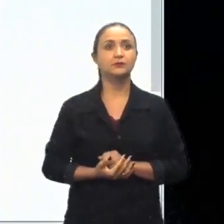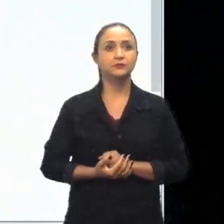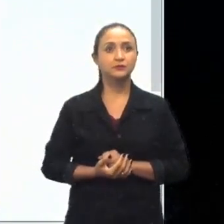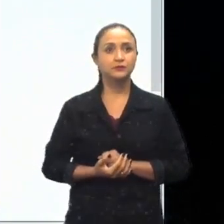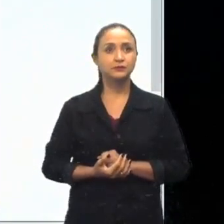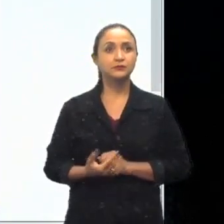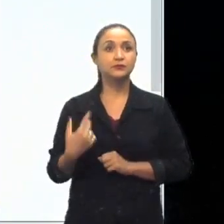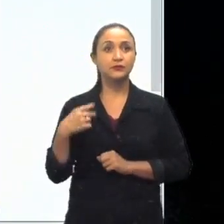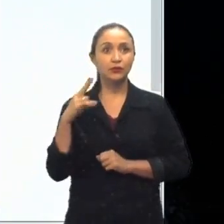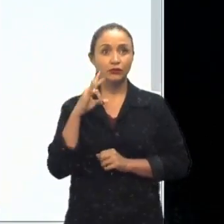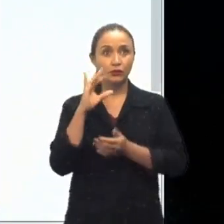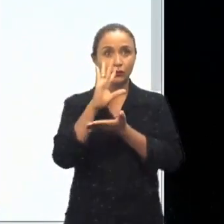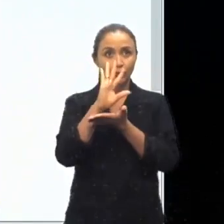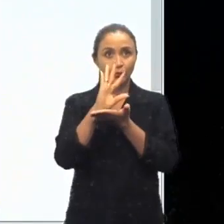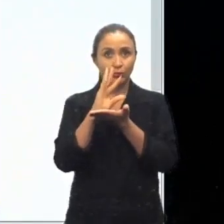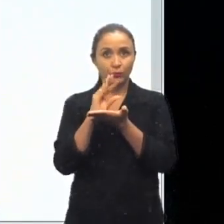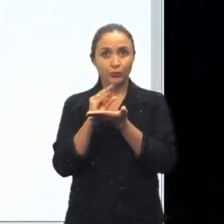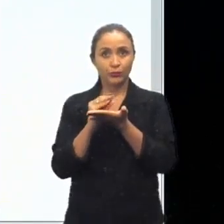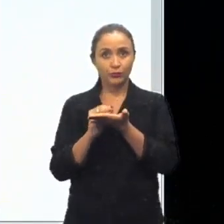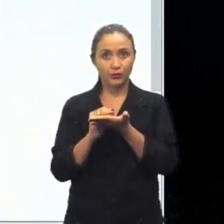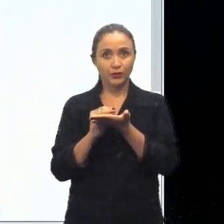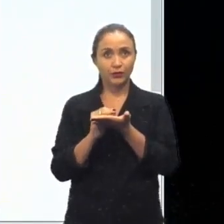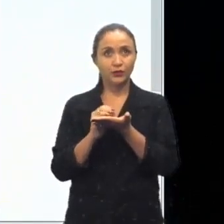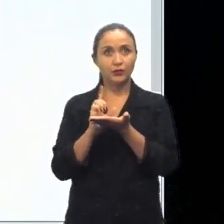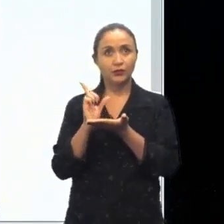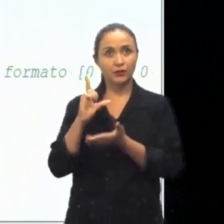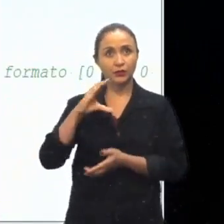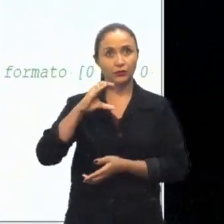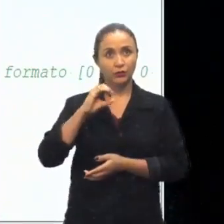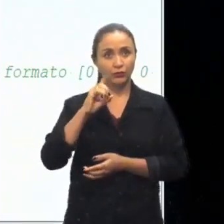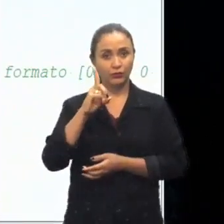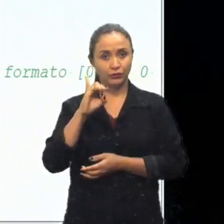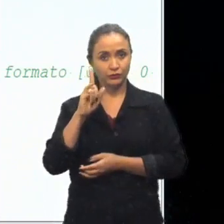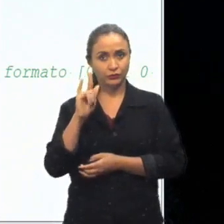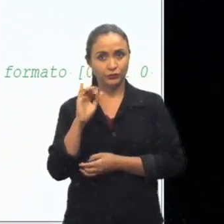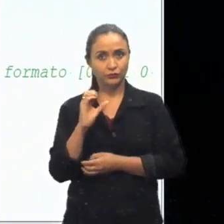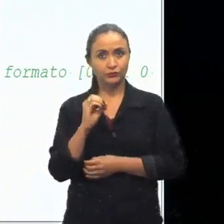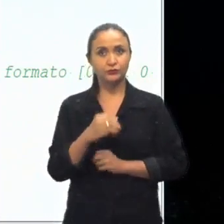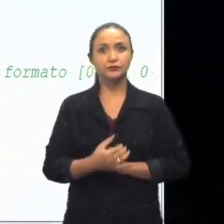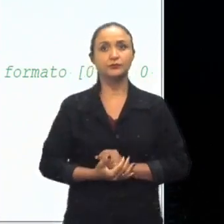Então, eu vou copiar esse código